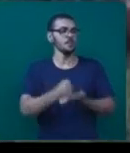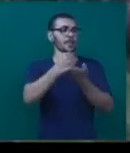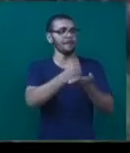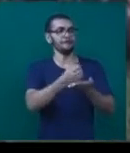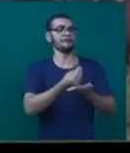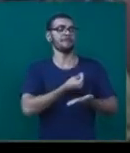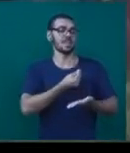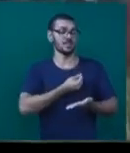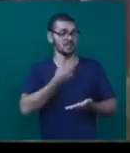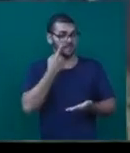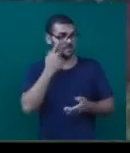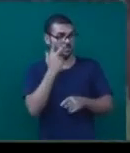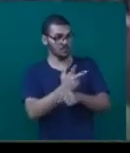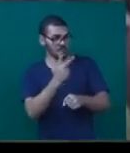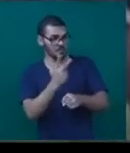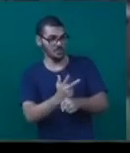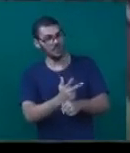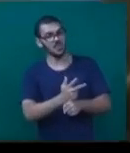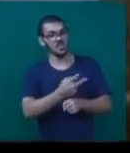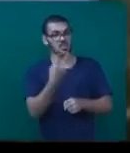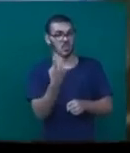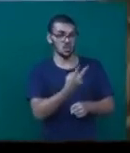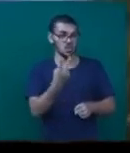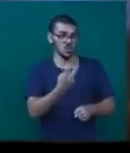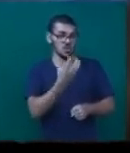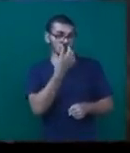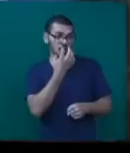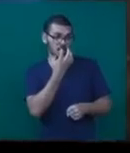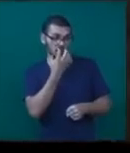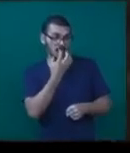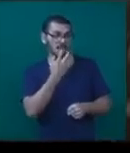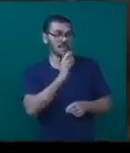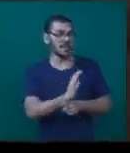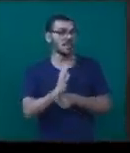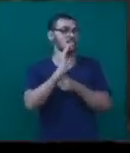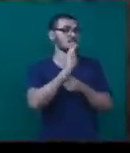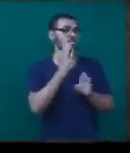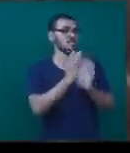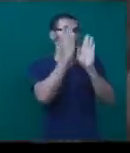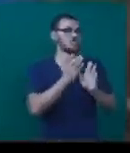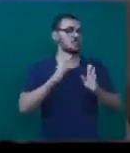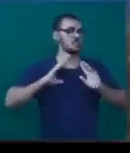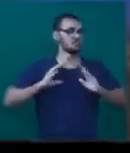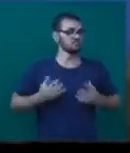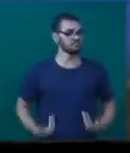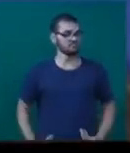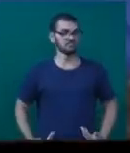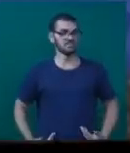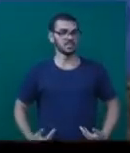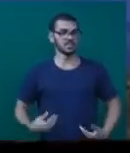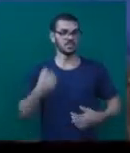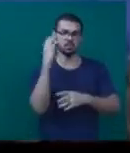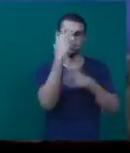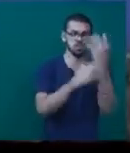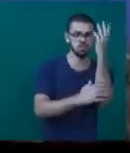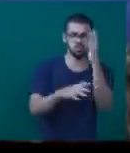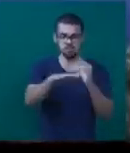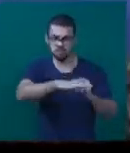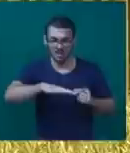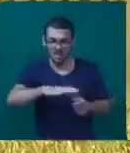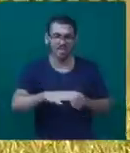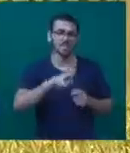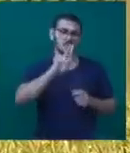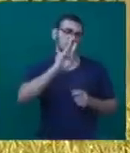a ação de 2 cães que ajudaram a encontrar um corpo dentro de um parque na região metropolitana de Belo